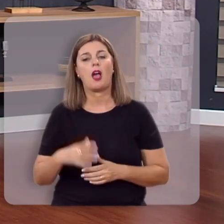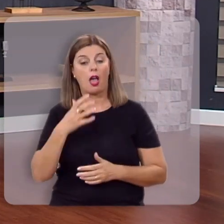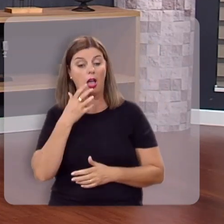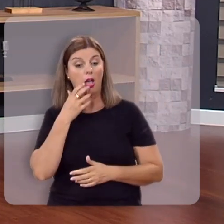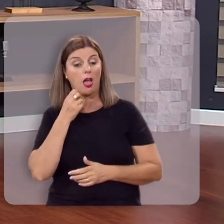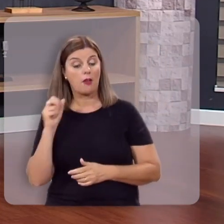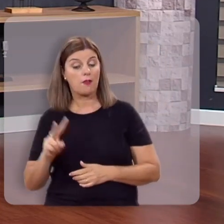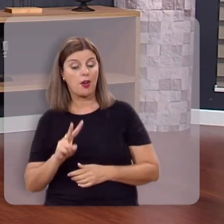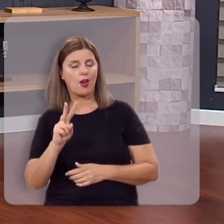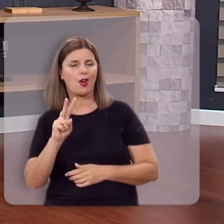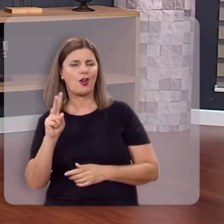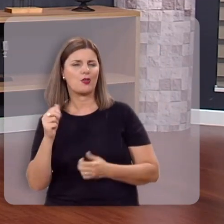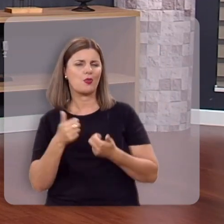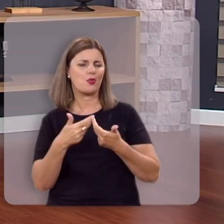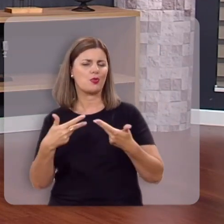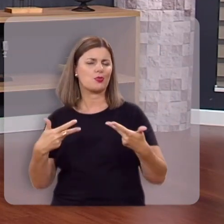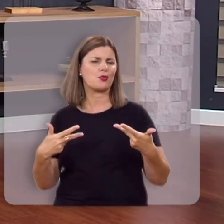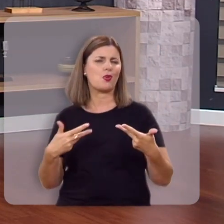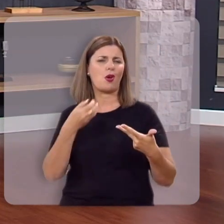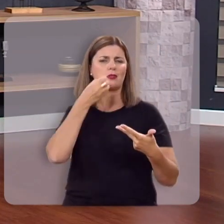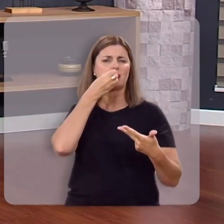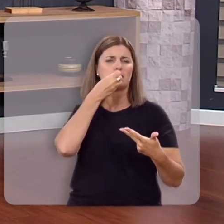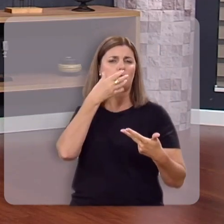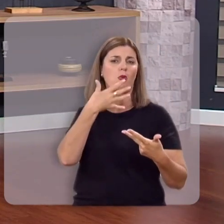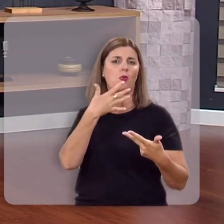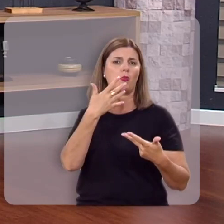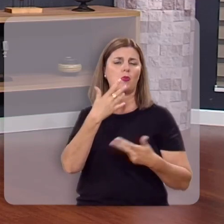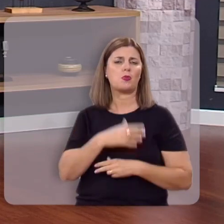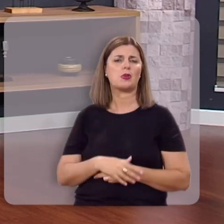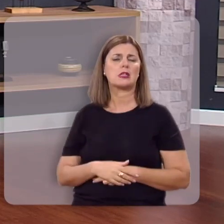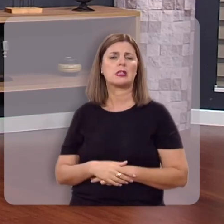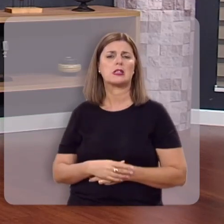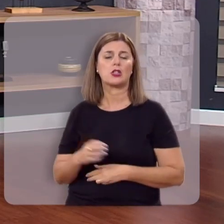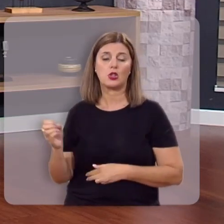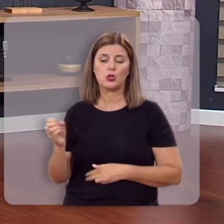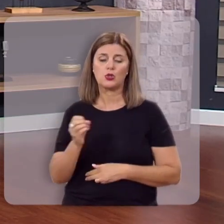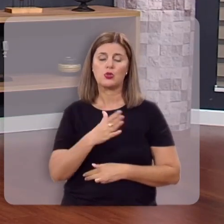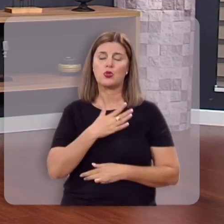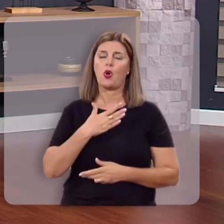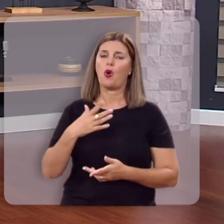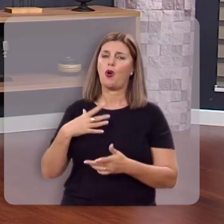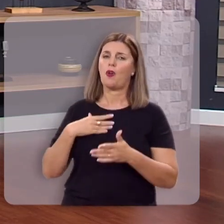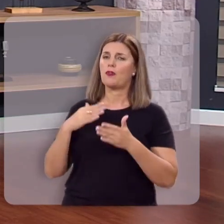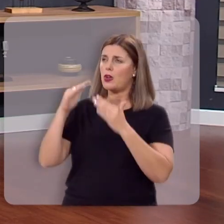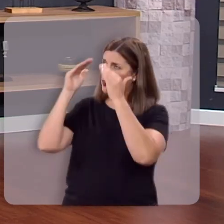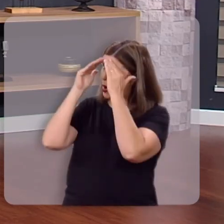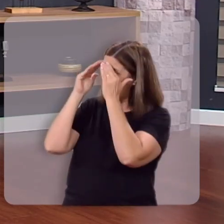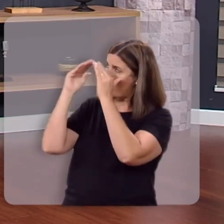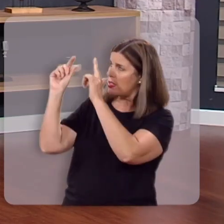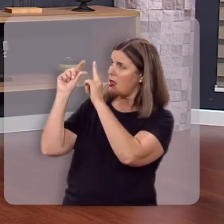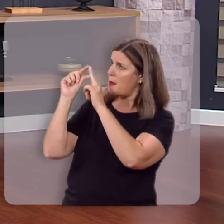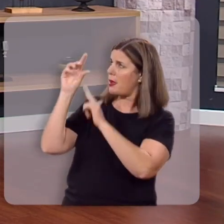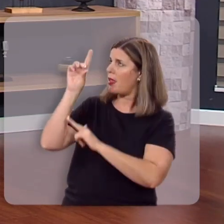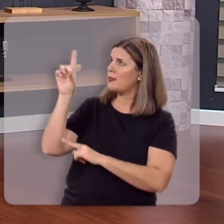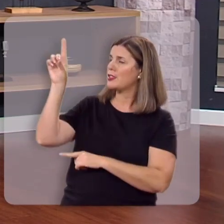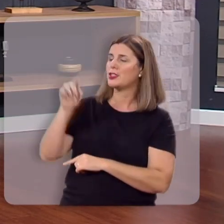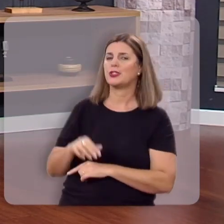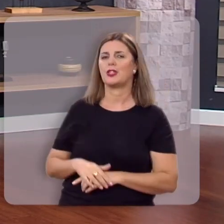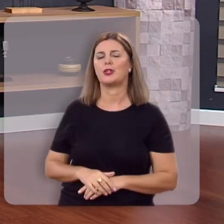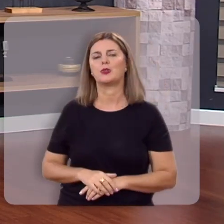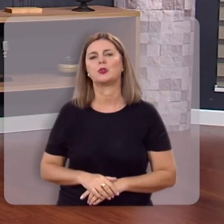Adotar valores, princípios novos, pautados e regidos pela palavra de